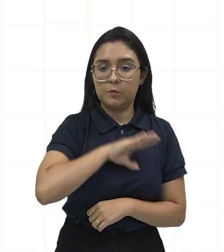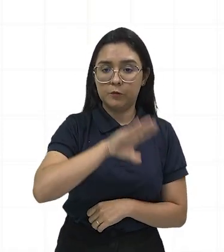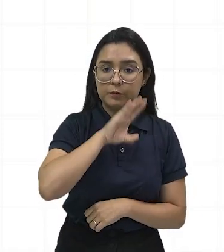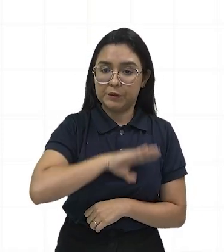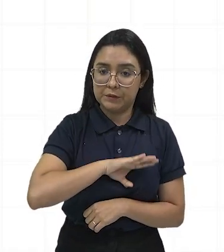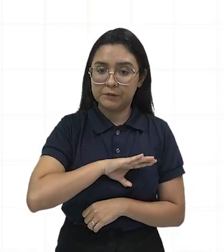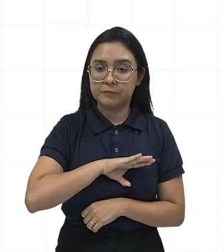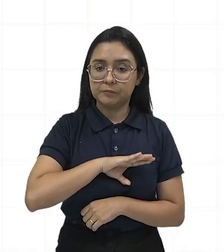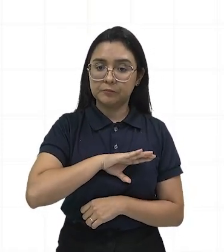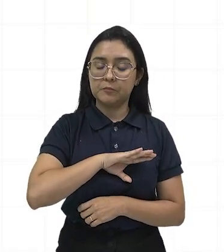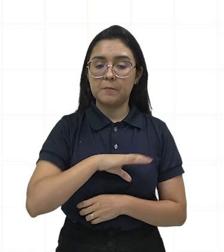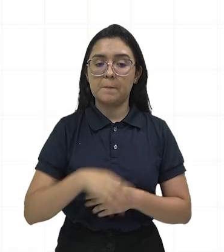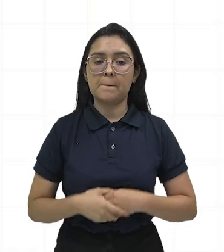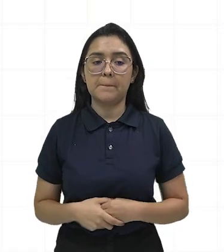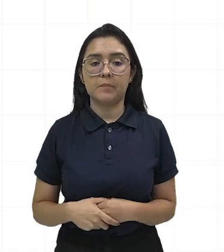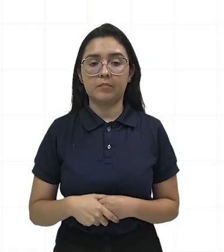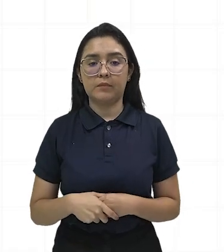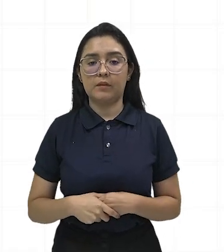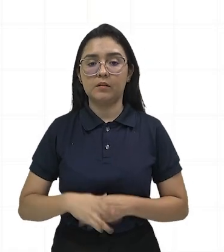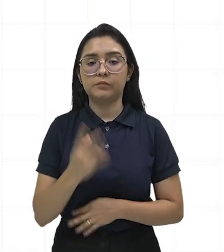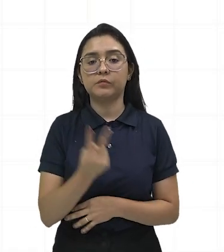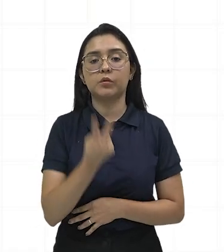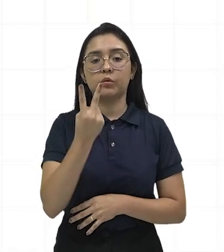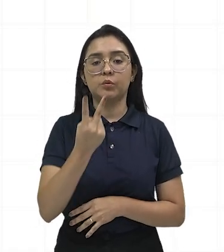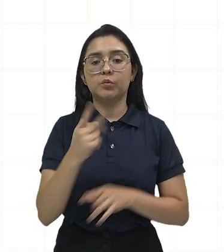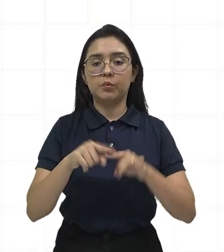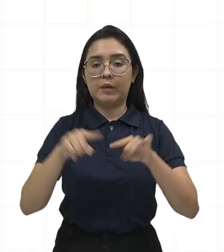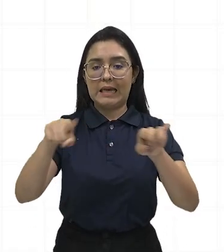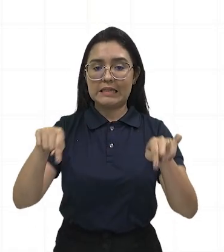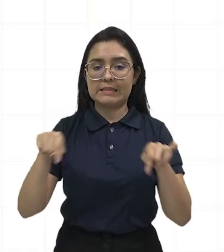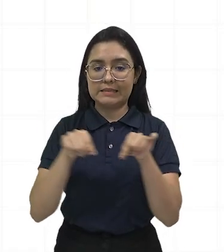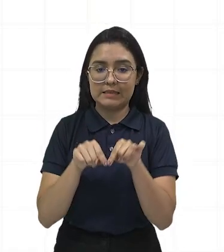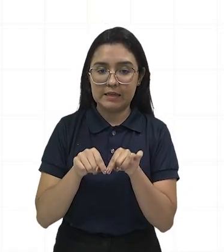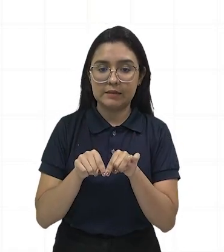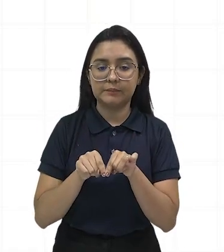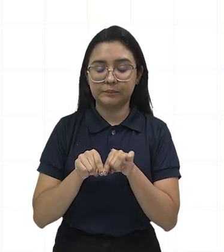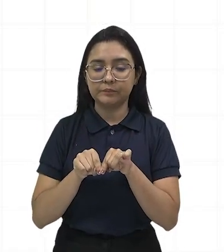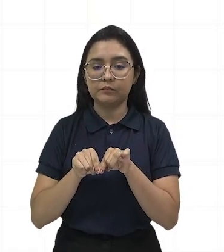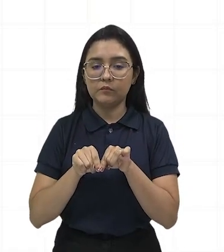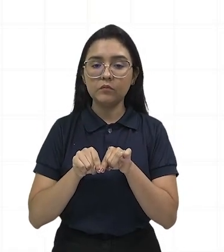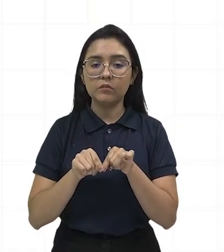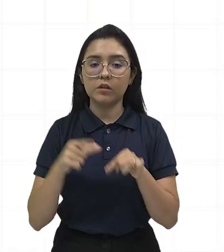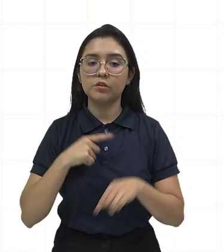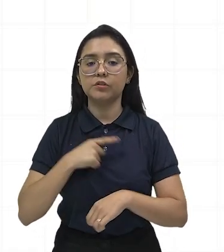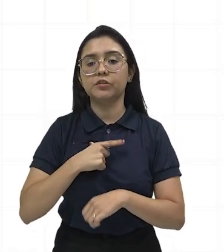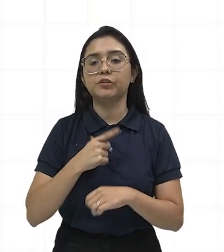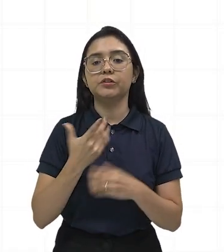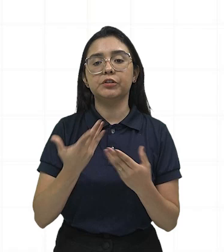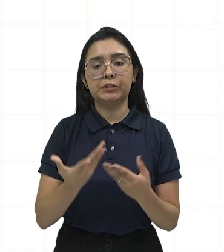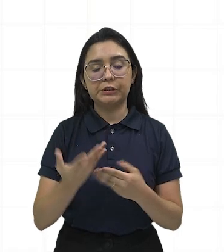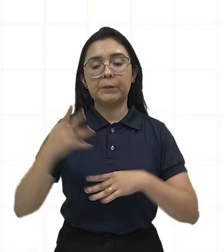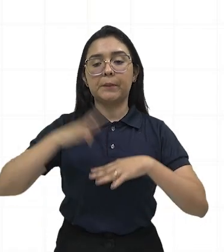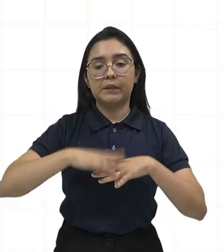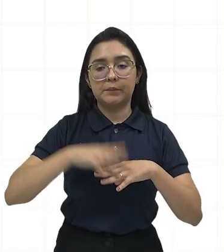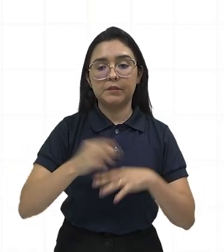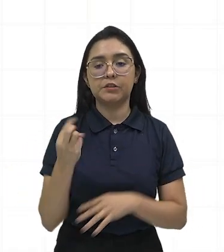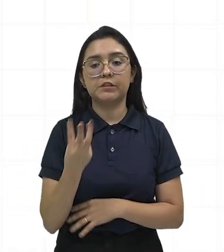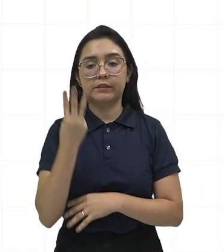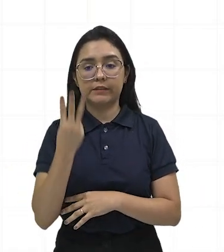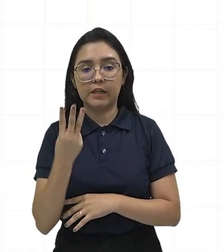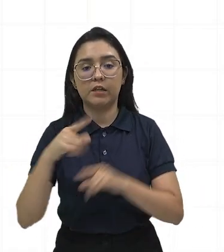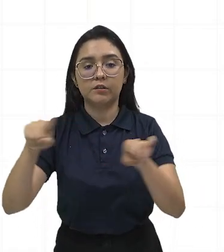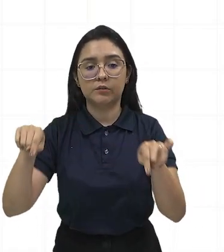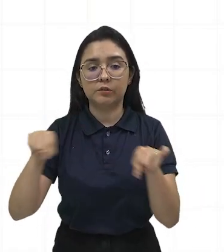de língua portuguesa, 2 turmas de matemática, 3 turmas de idiomas